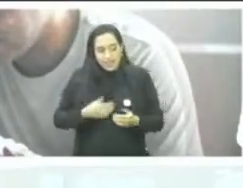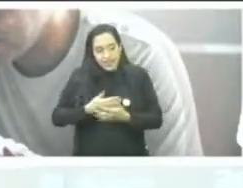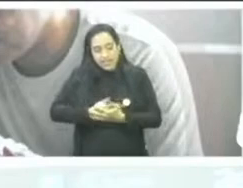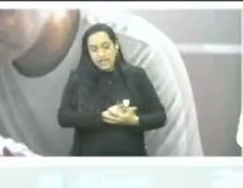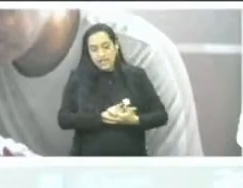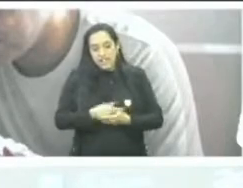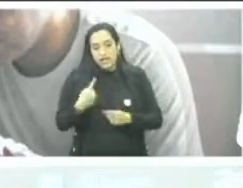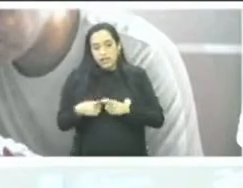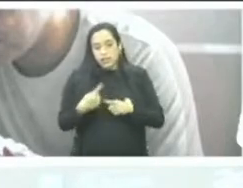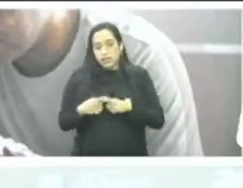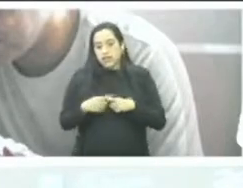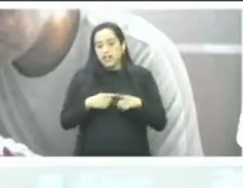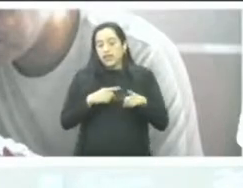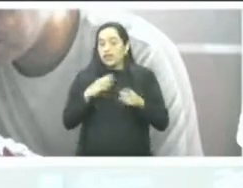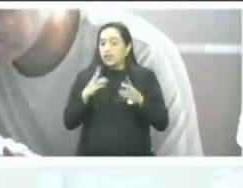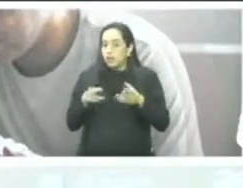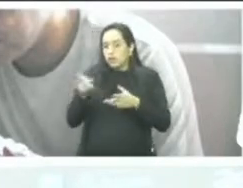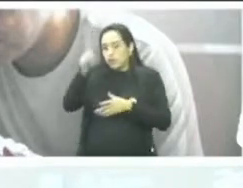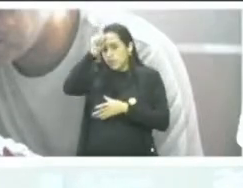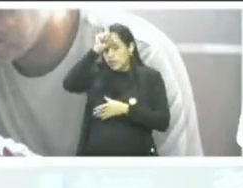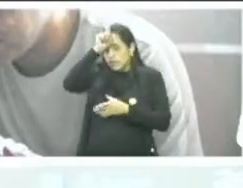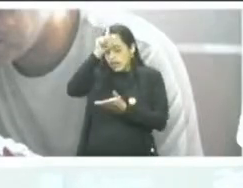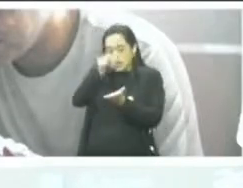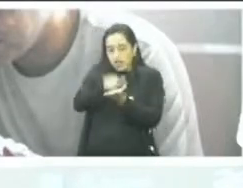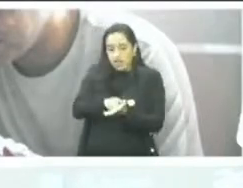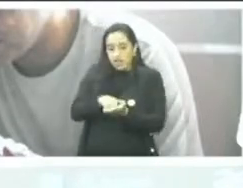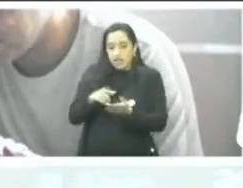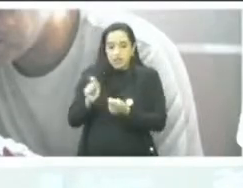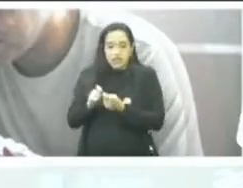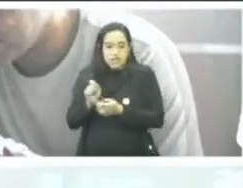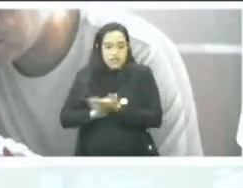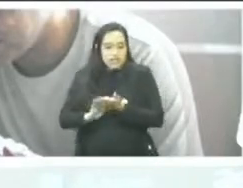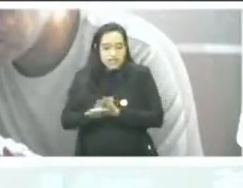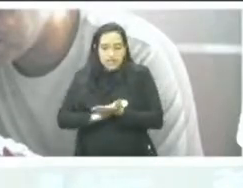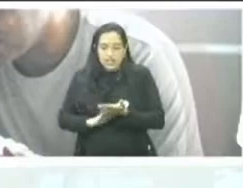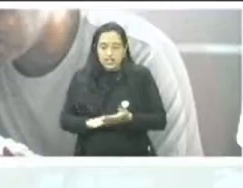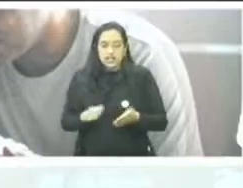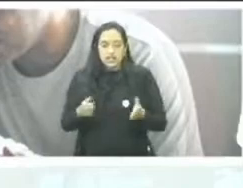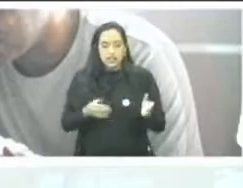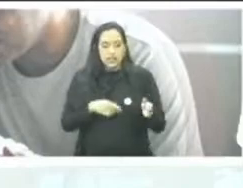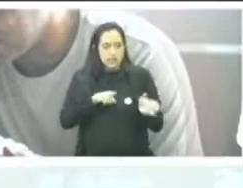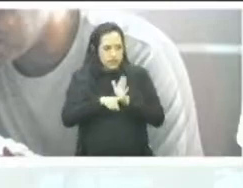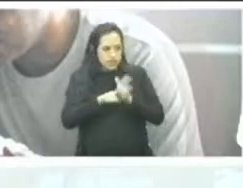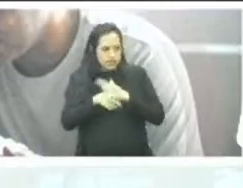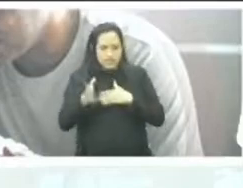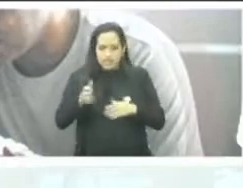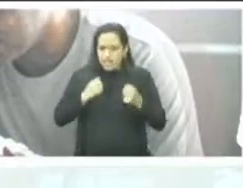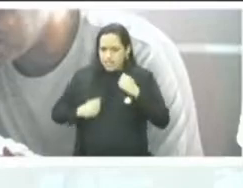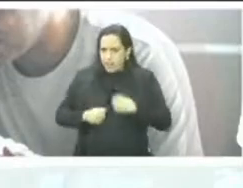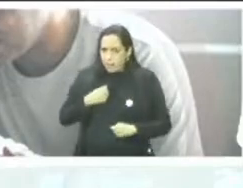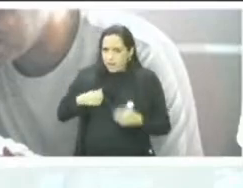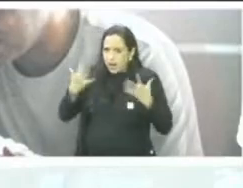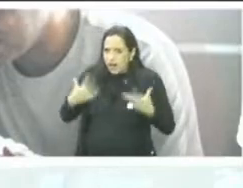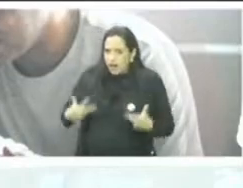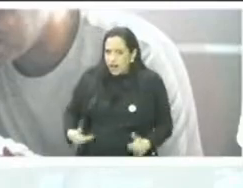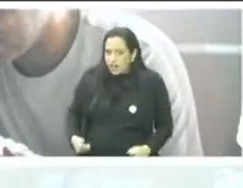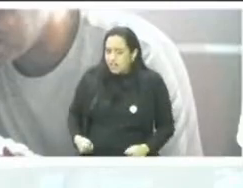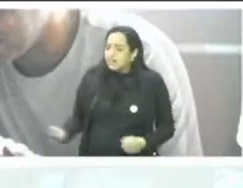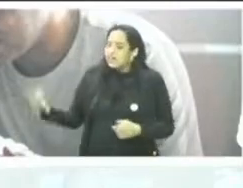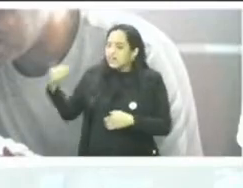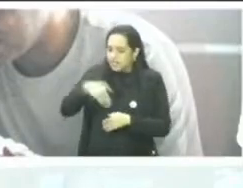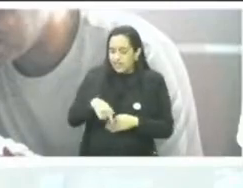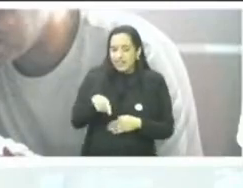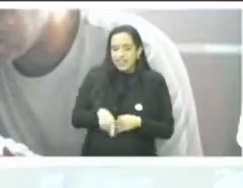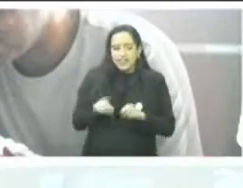era eu que estava ali fazendo todos os cuidados. E aí a Ellen perguntou, você já deu banho nela? Eu falei, não. Ela, então, vem aqui que eu vou te